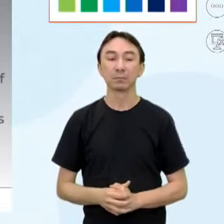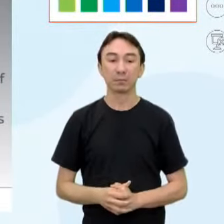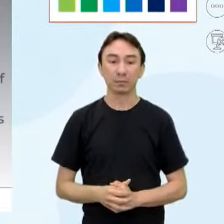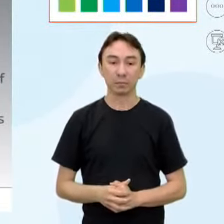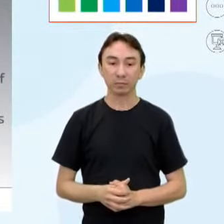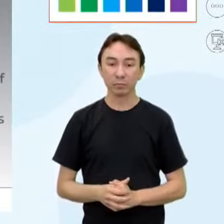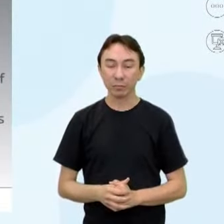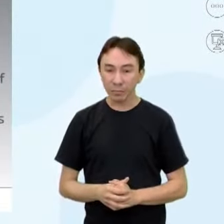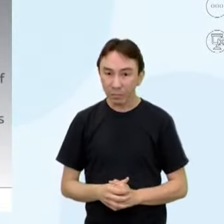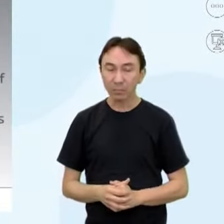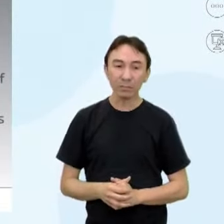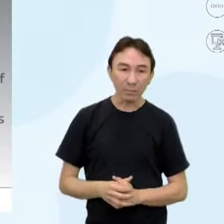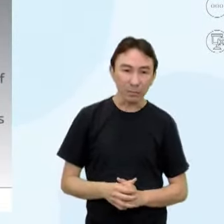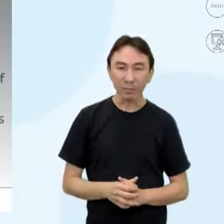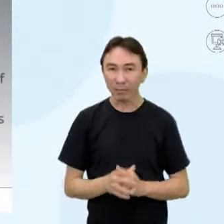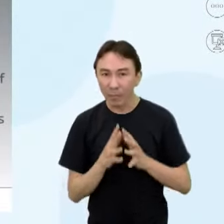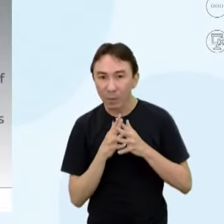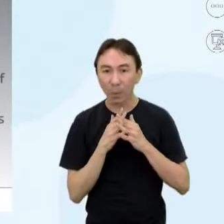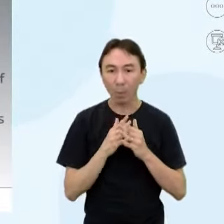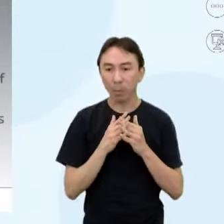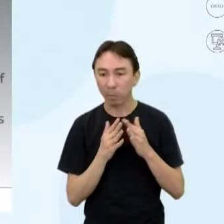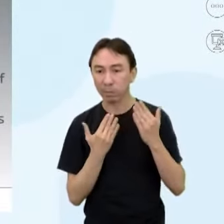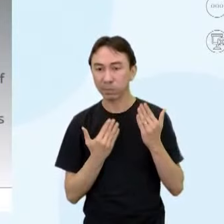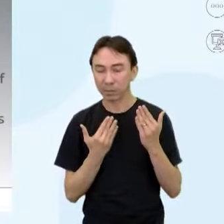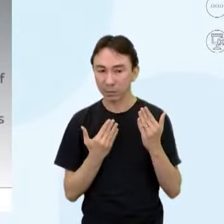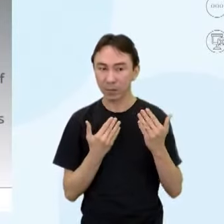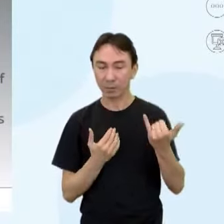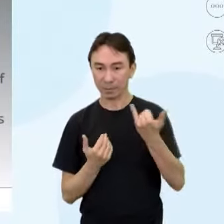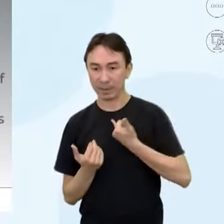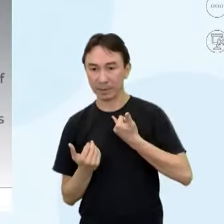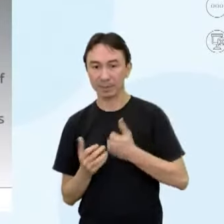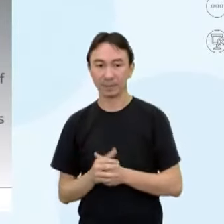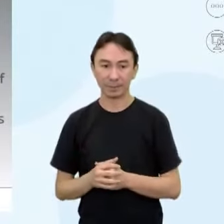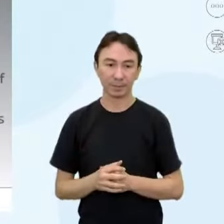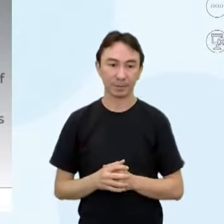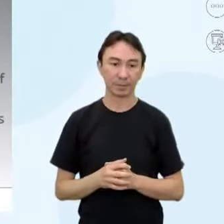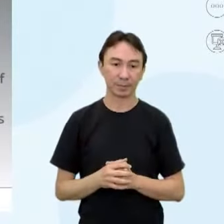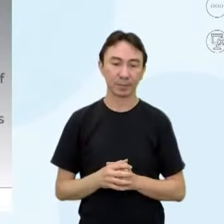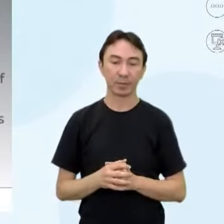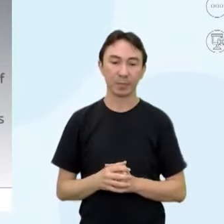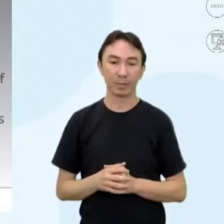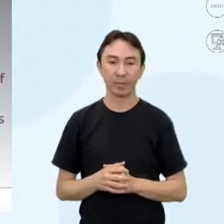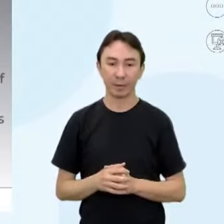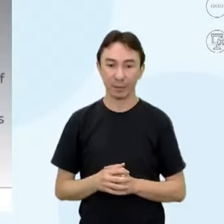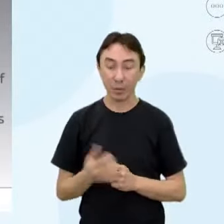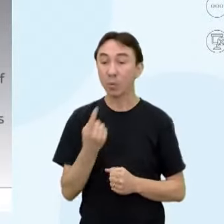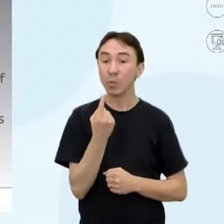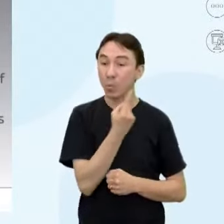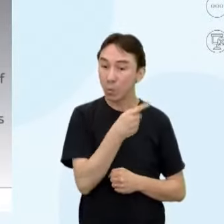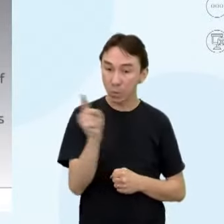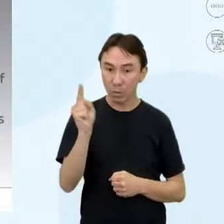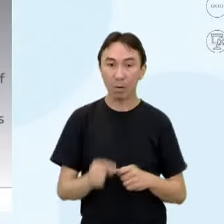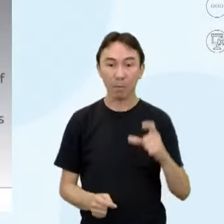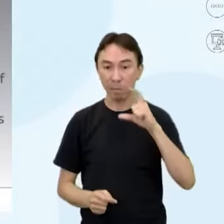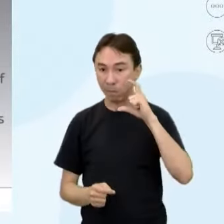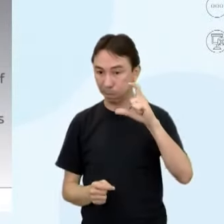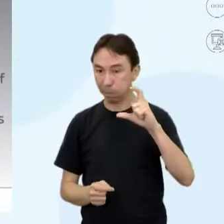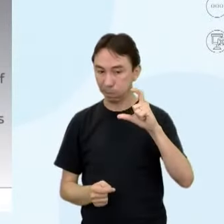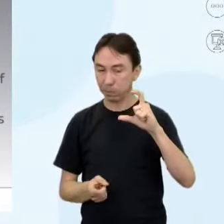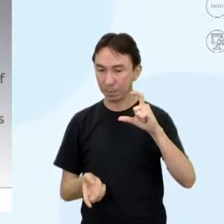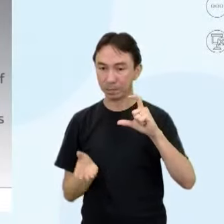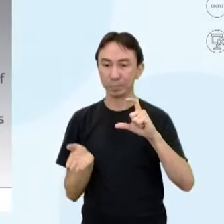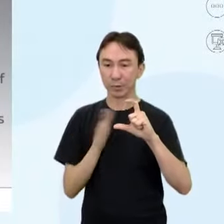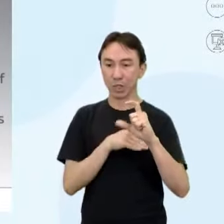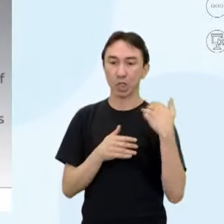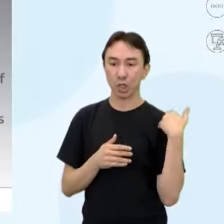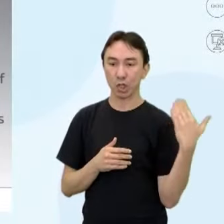Se subir alguma dúvida aí, Ed, você me fala. Okay. Right? And the last paragraph on the side, o último parágrafo neste lado aqui, ó. The